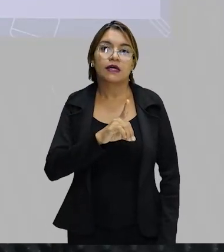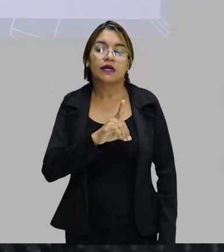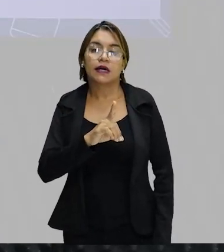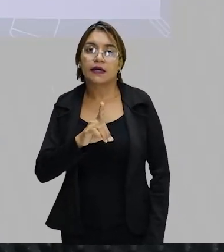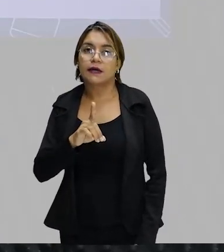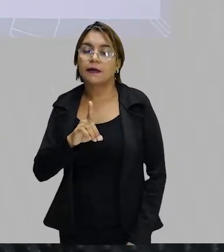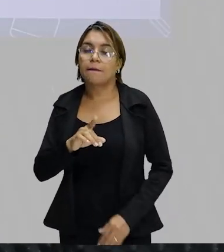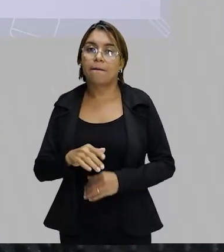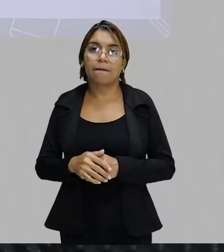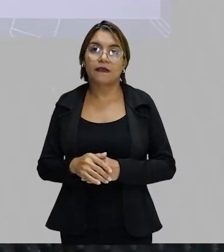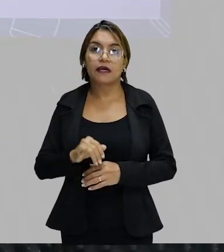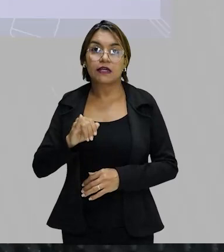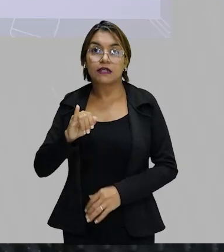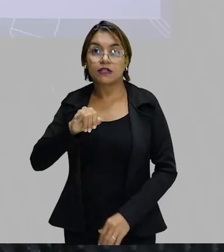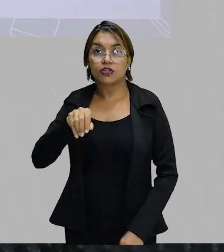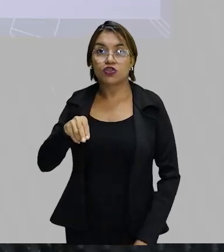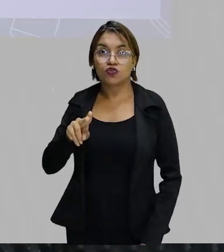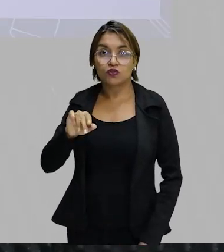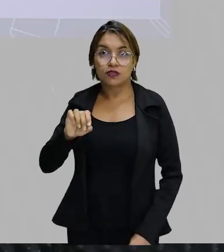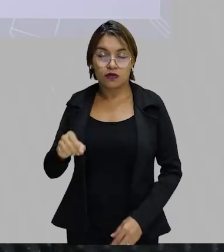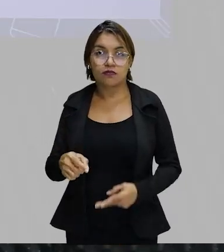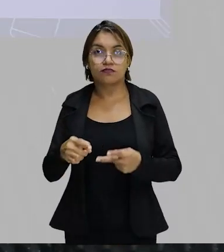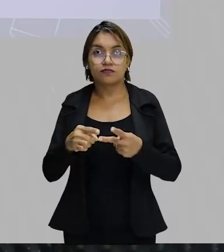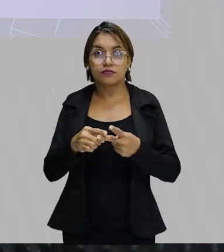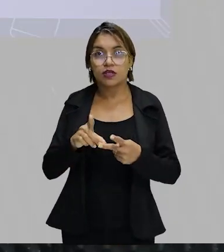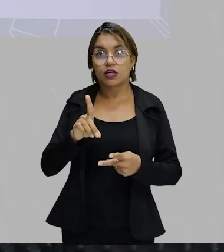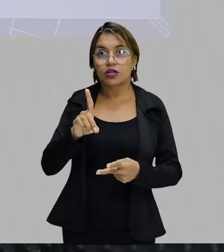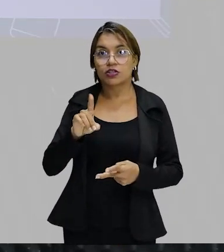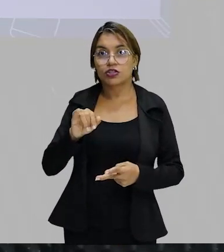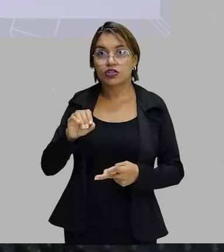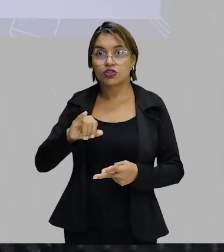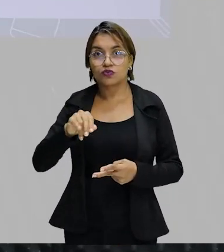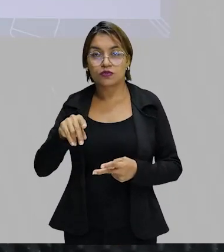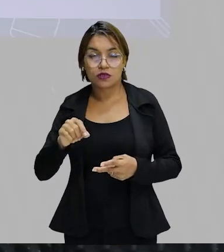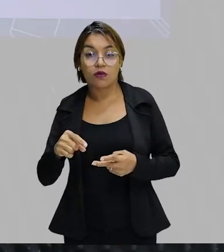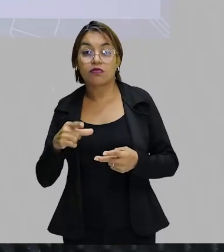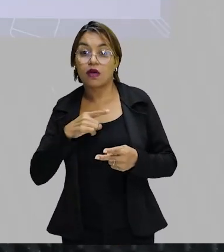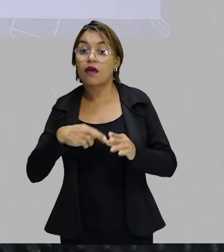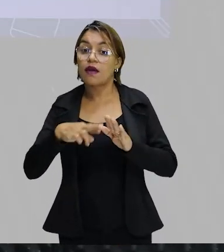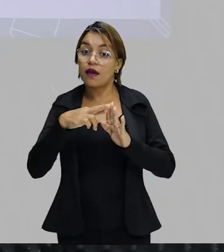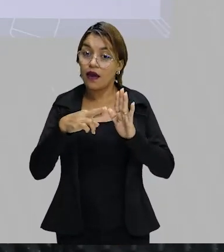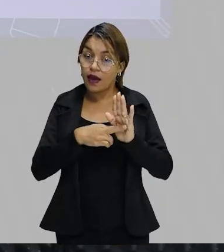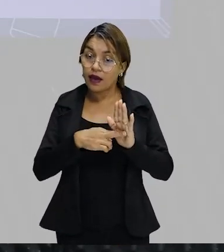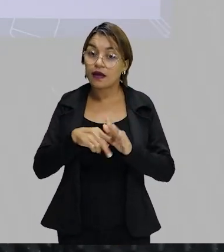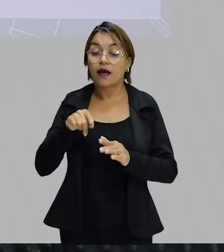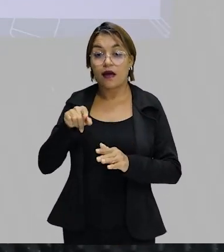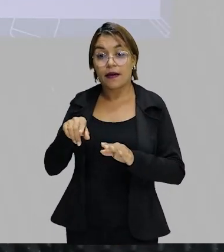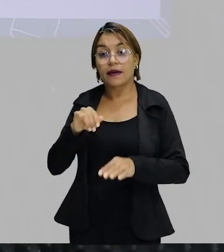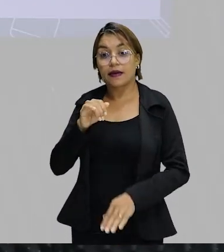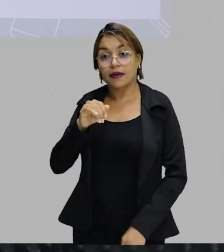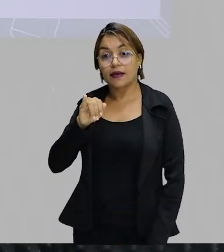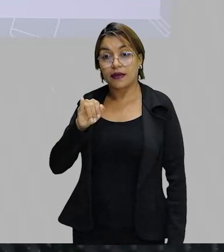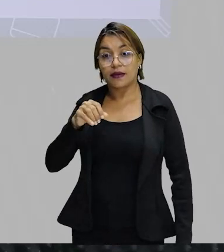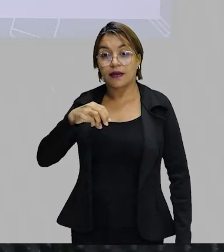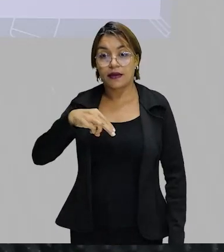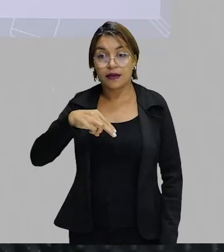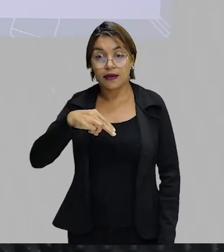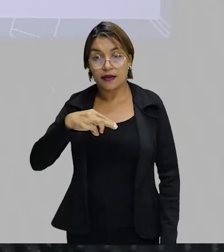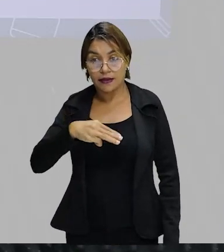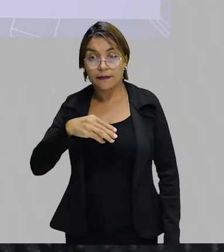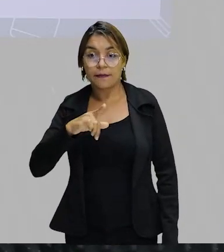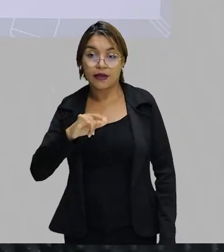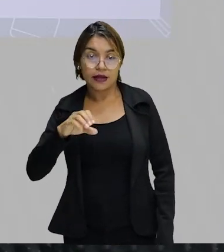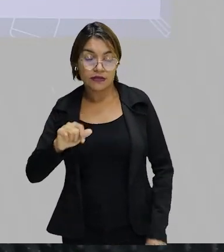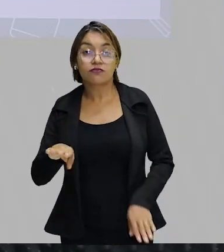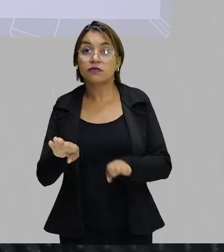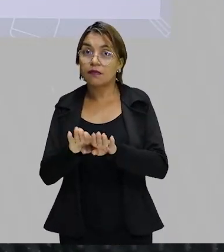a implicação tem a sua. Então, veja só. A implicação, ela é falsa quando as duas proposições são falsas?